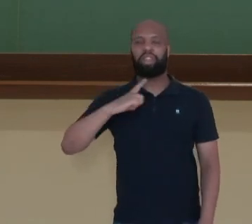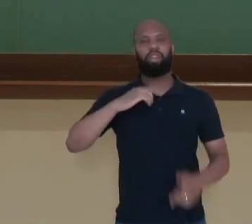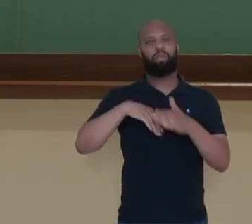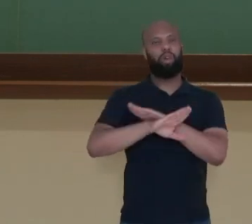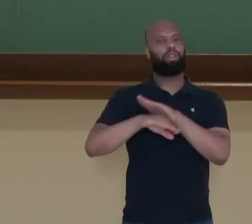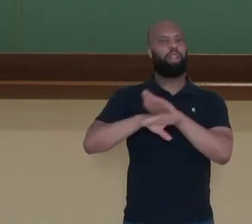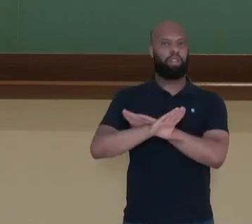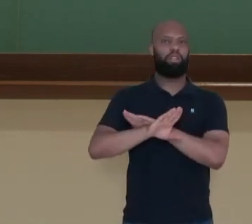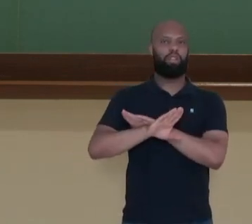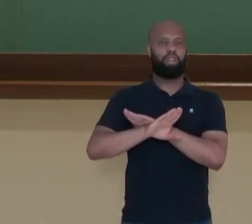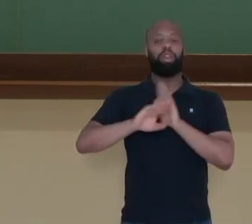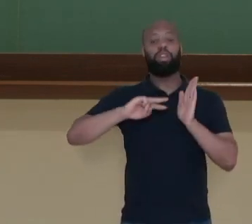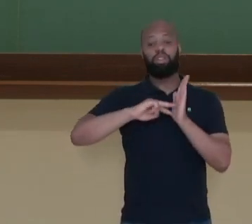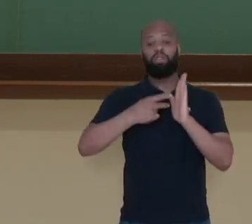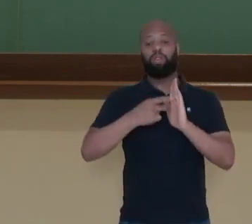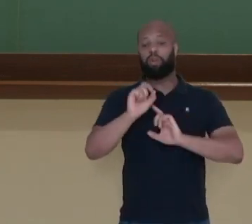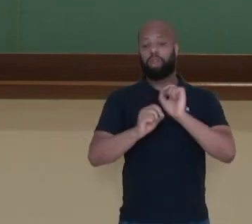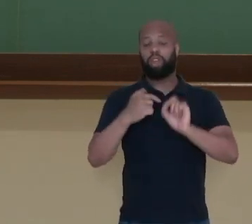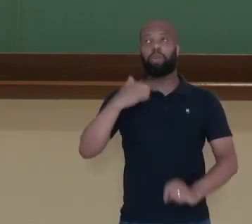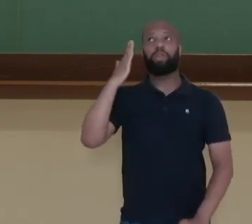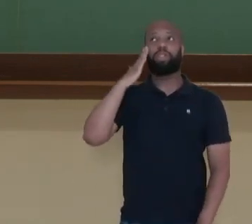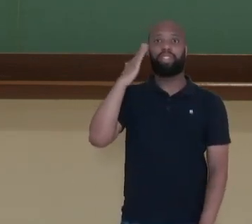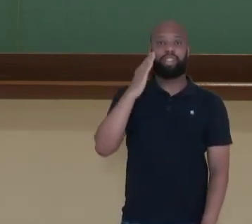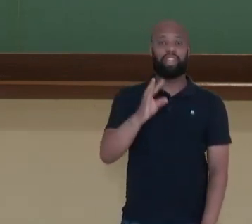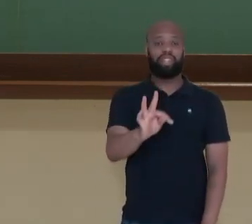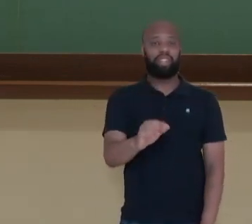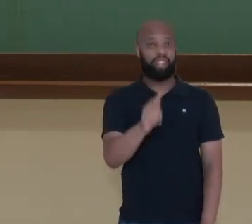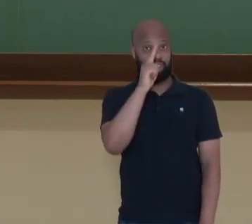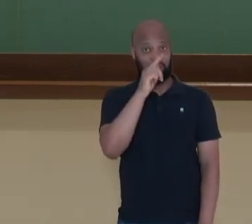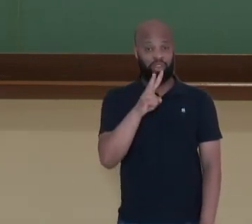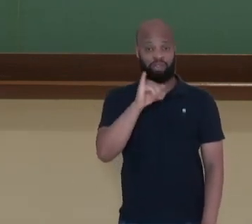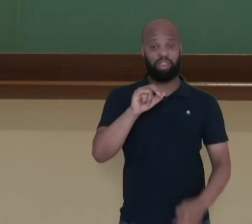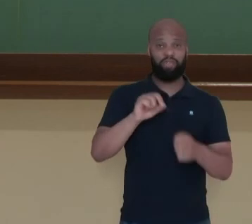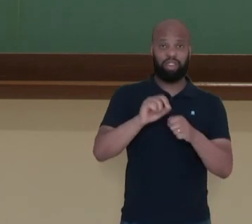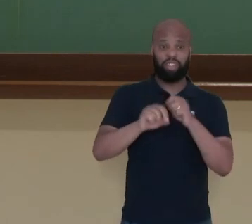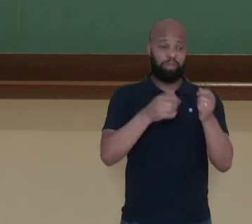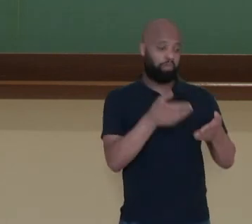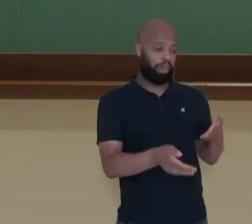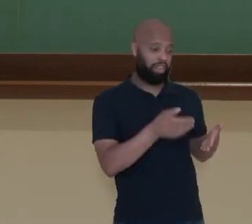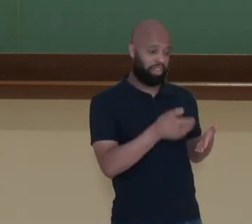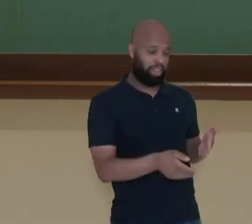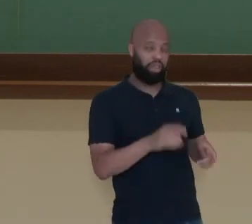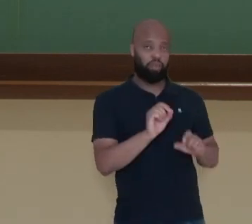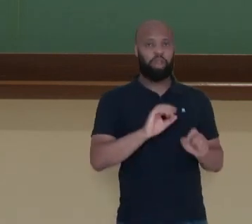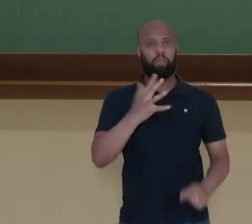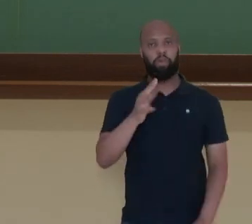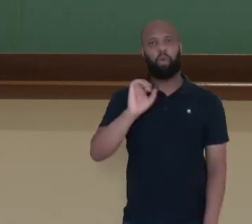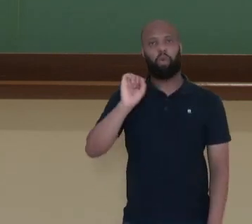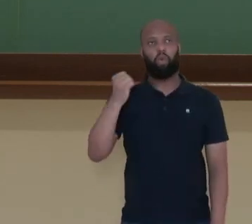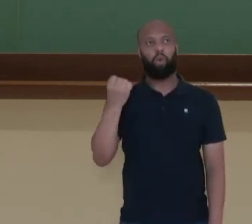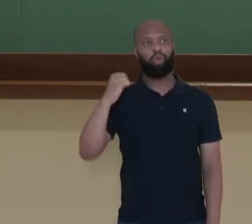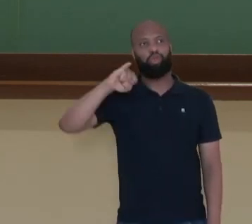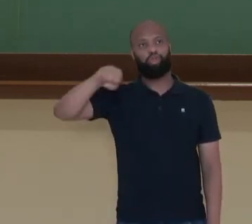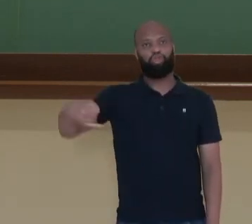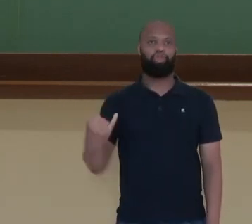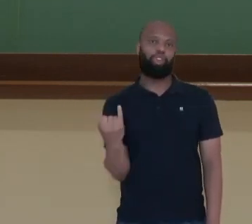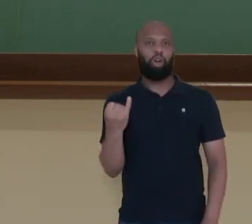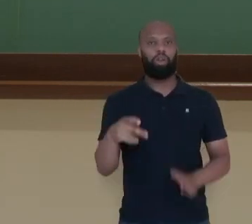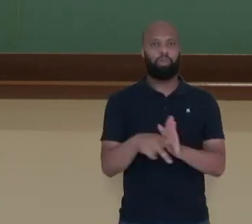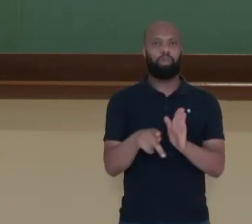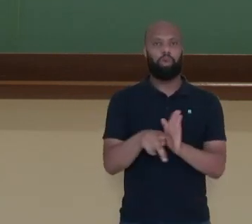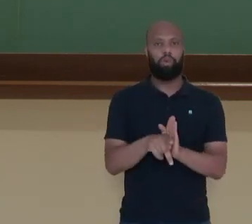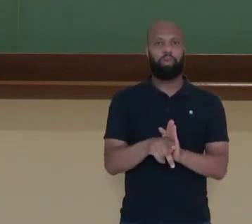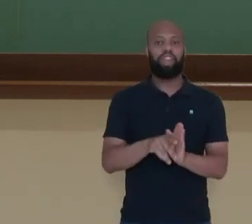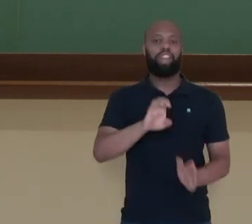ali. Ou seja, eu sei que o trabalho que ela vai ter que queimar, certo? É os 8 joules de